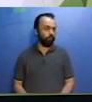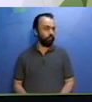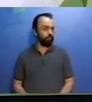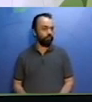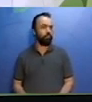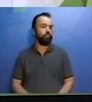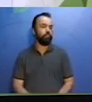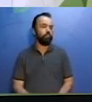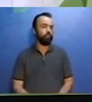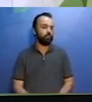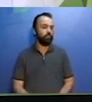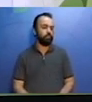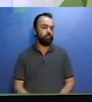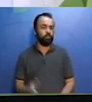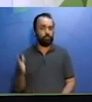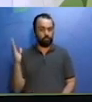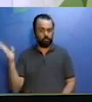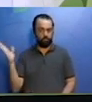máquina.